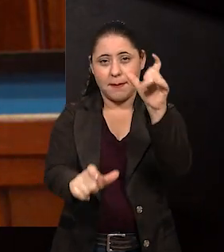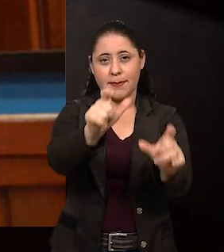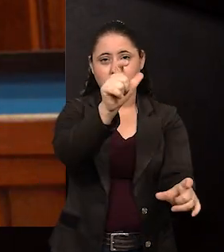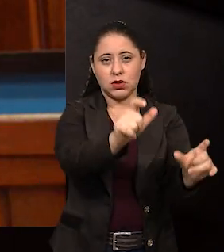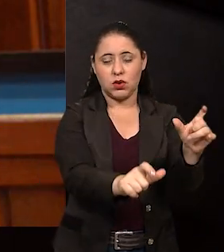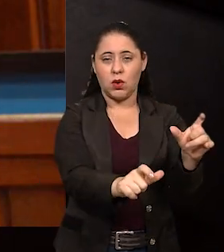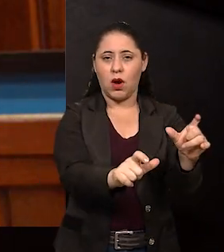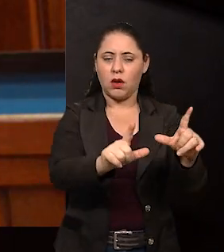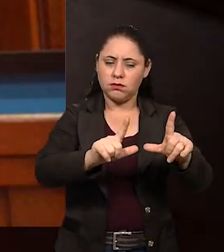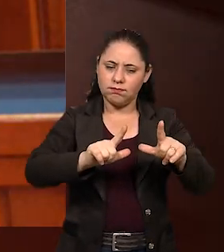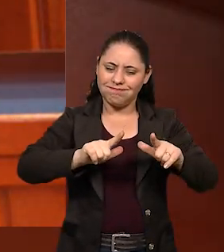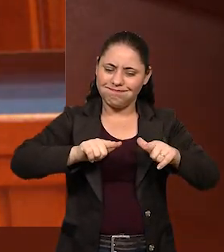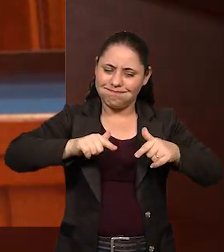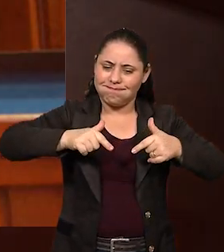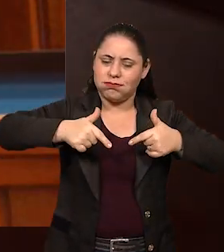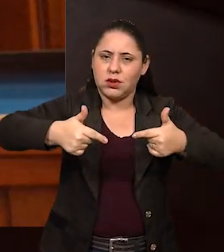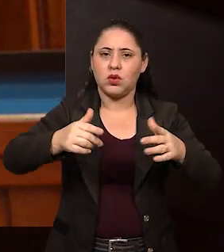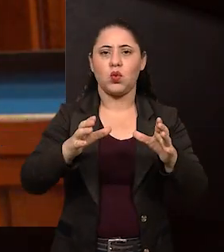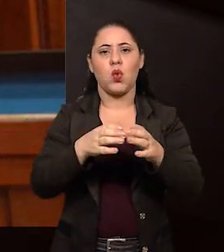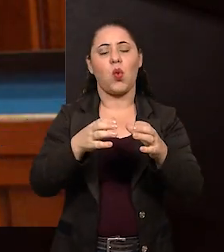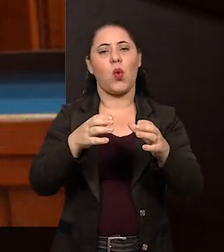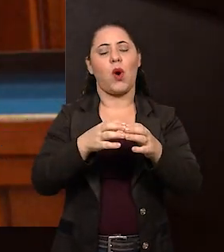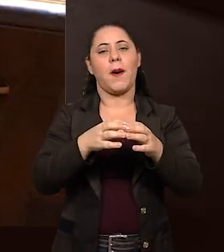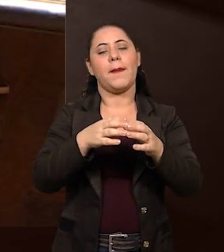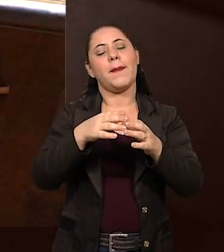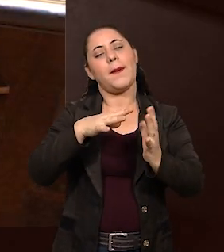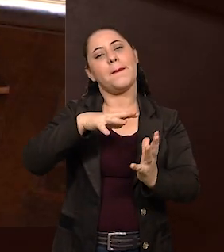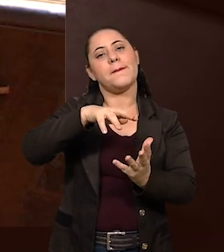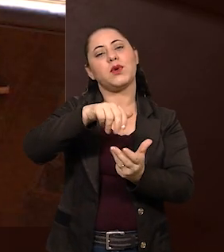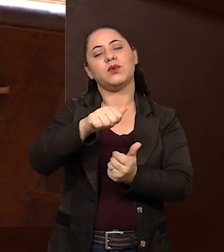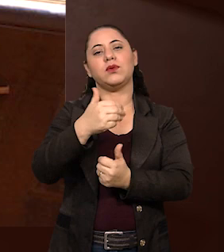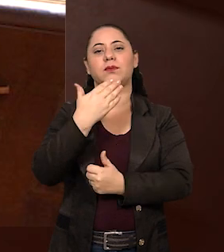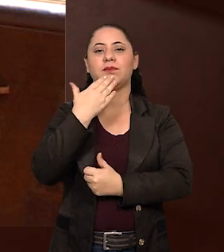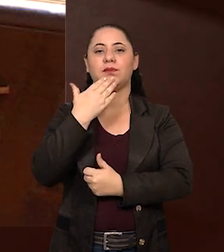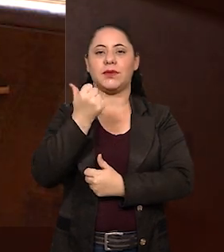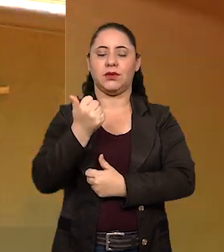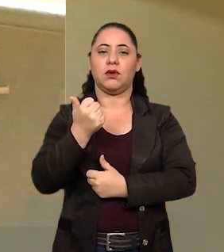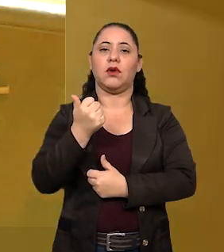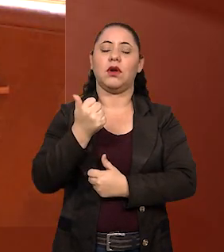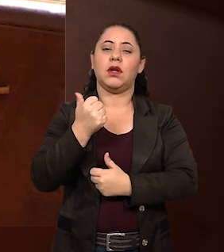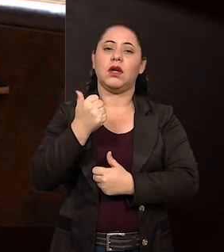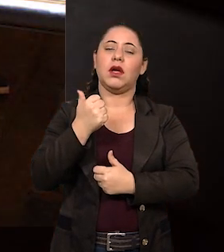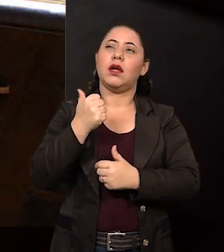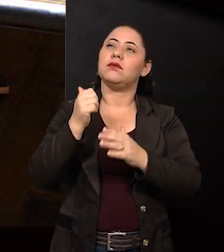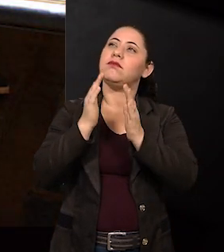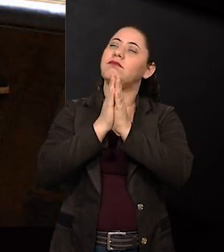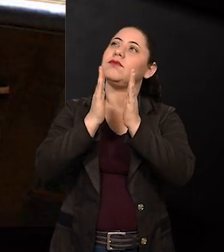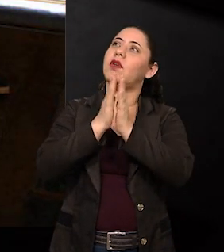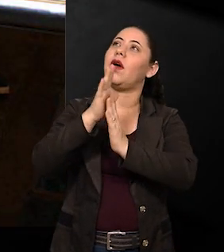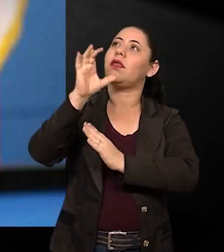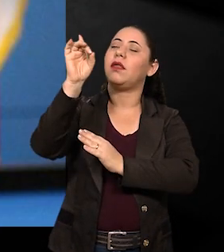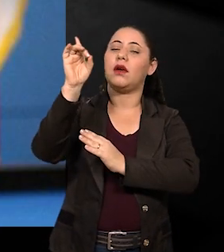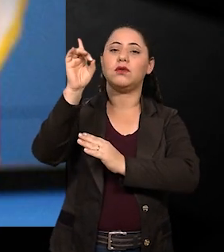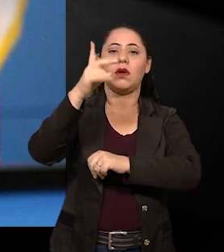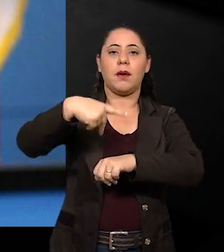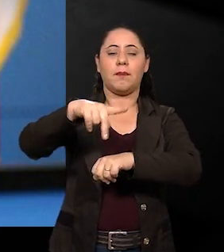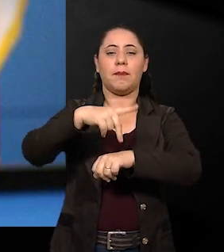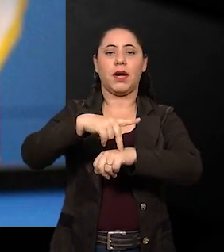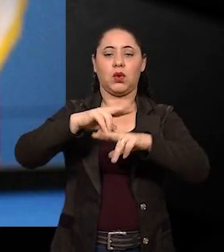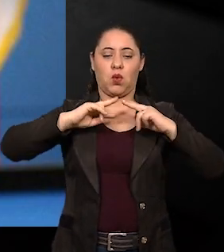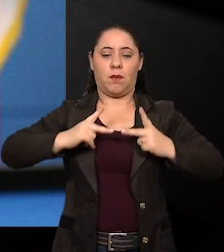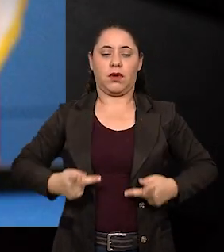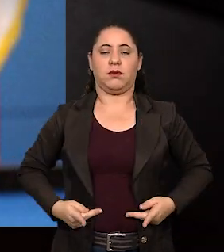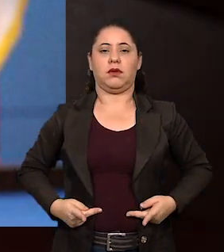pessoas, que lutaram muito através da Ordem Demolei por um mundo melhor, em servir a Deus, a pátria, a humanidade,